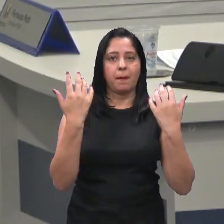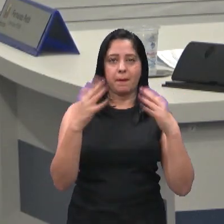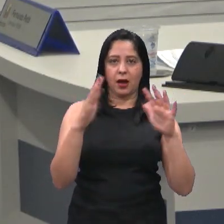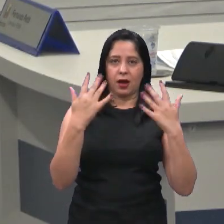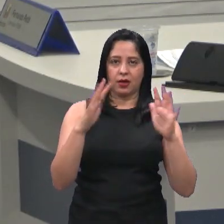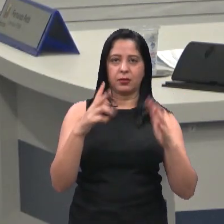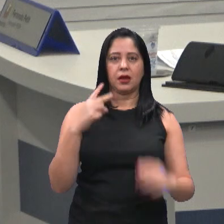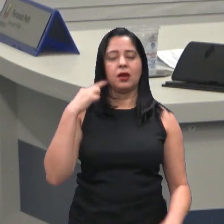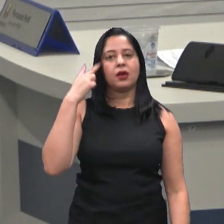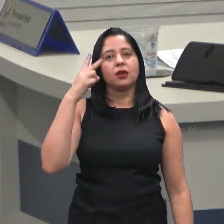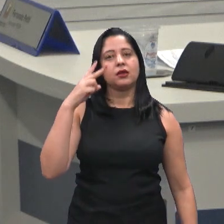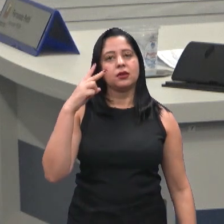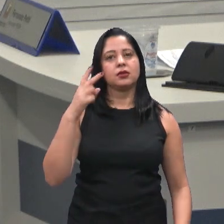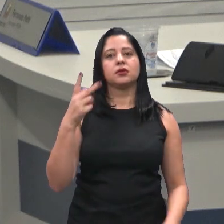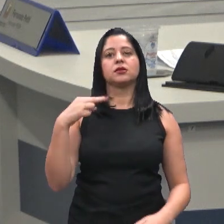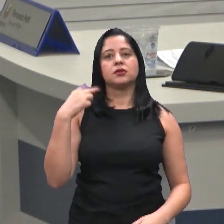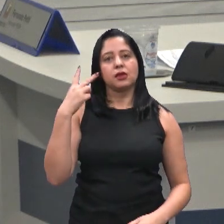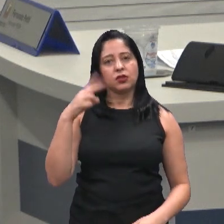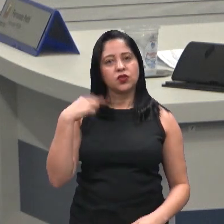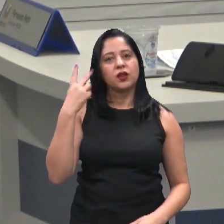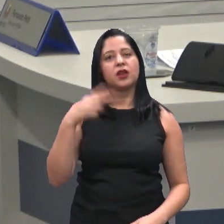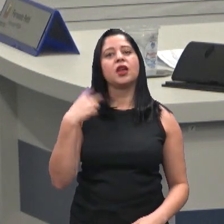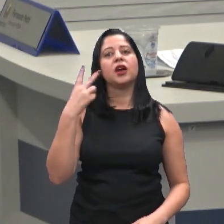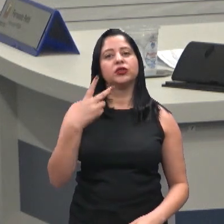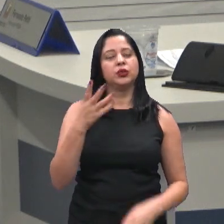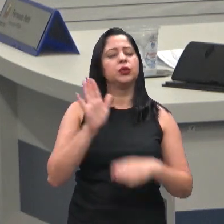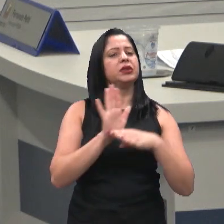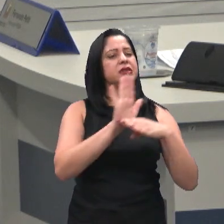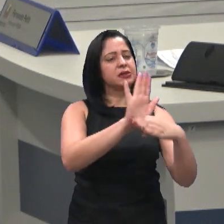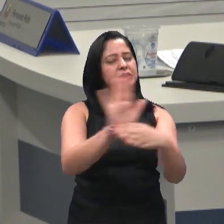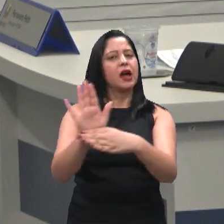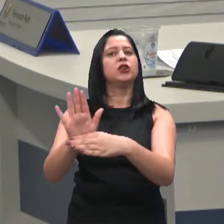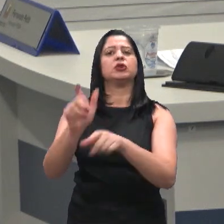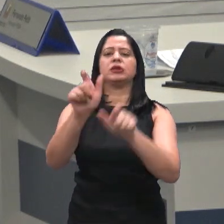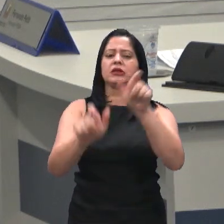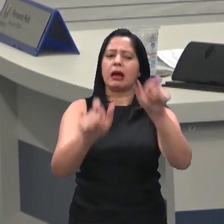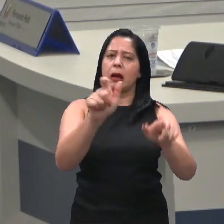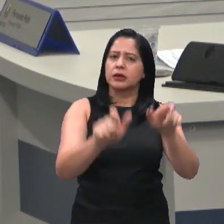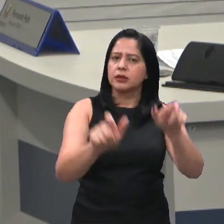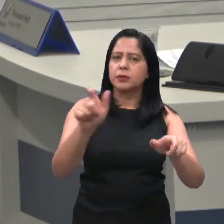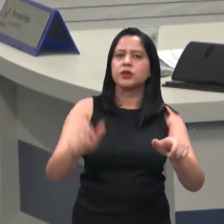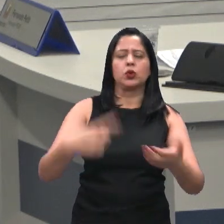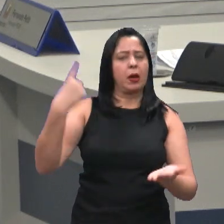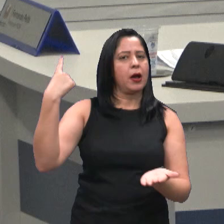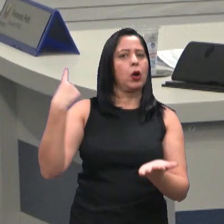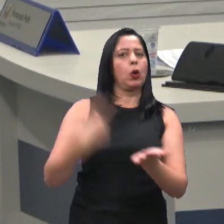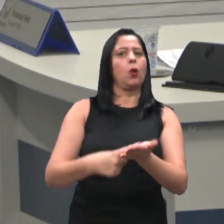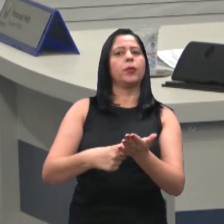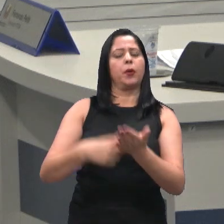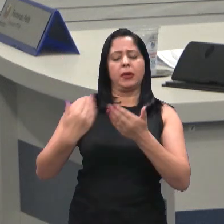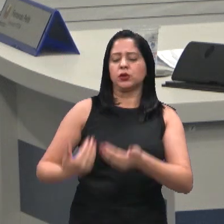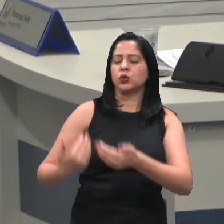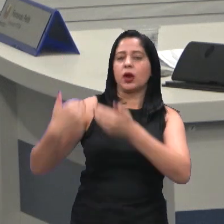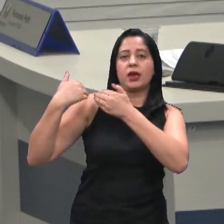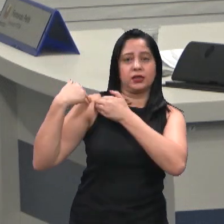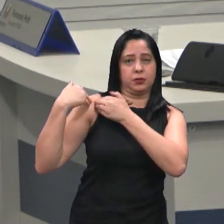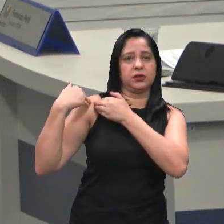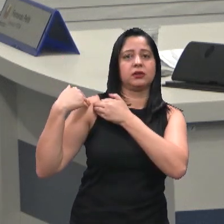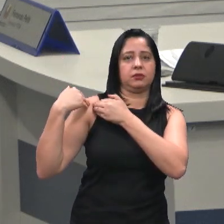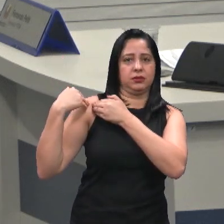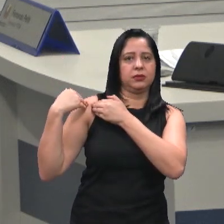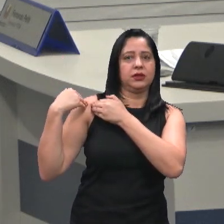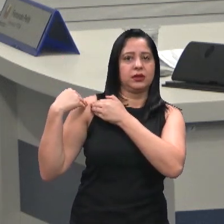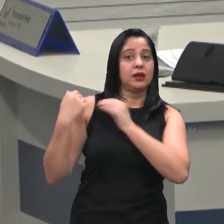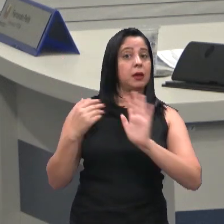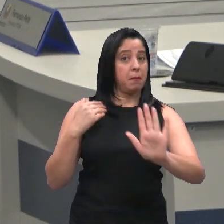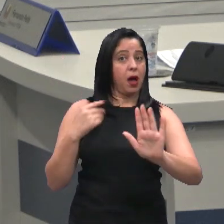fazendo diferença na cidade, na vida das pessoas, que essa é o compromisso, a missão e a responsabilidade dessa Câmara, mas